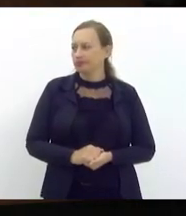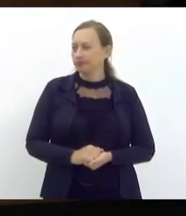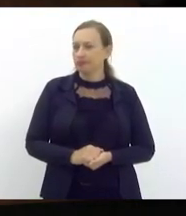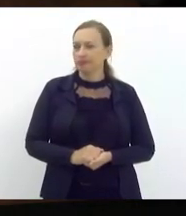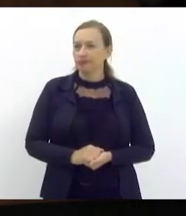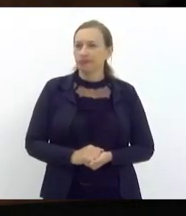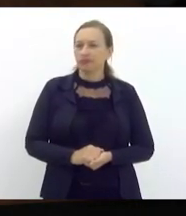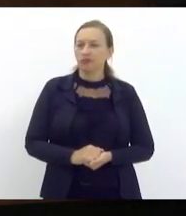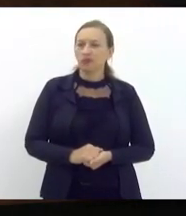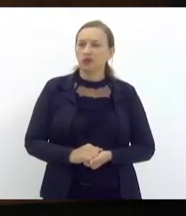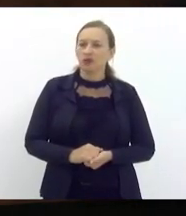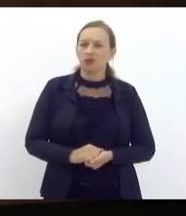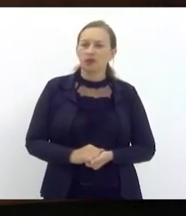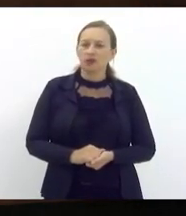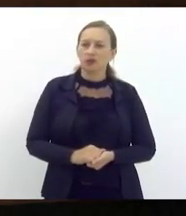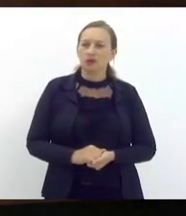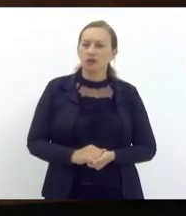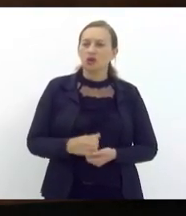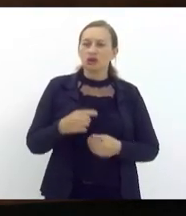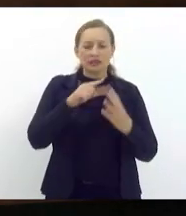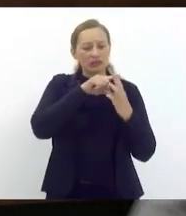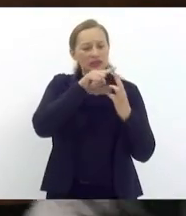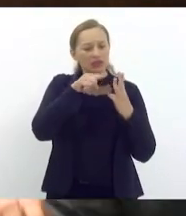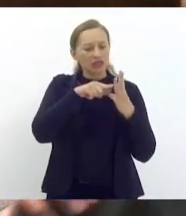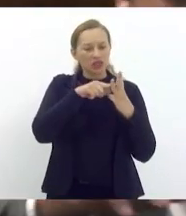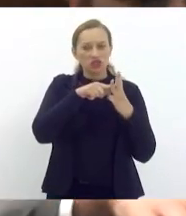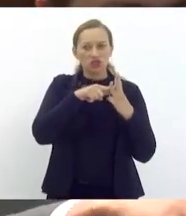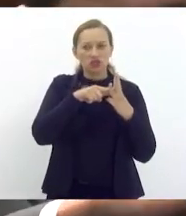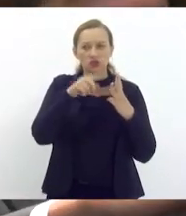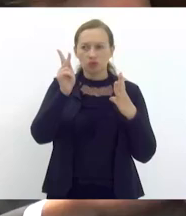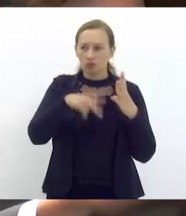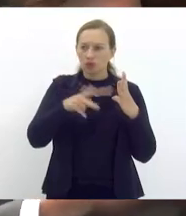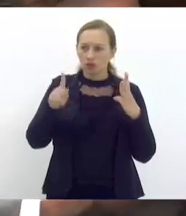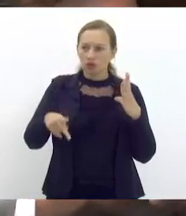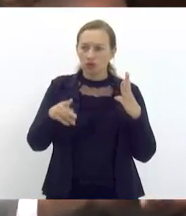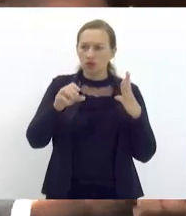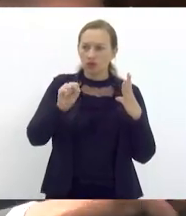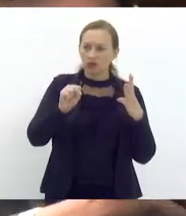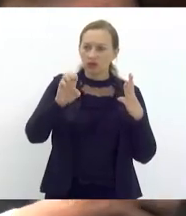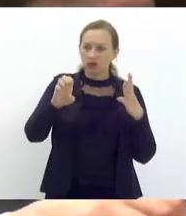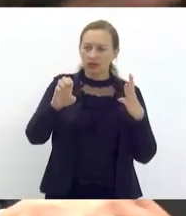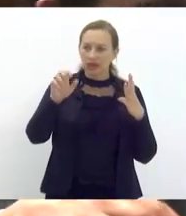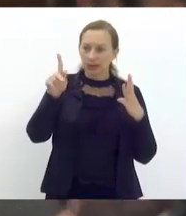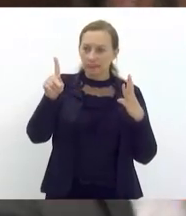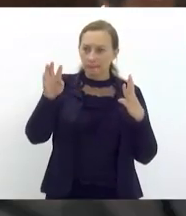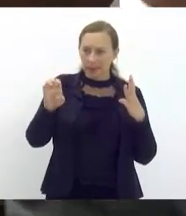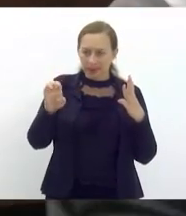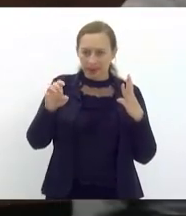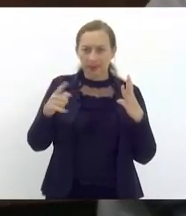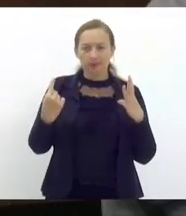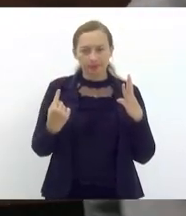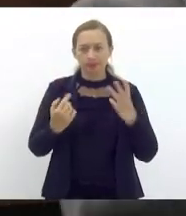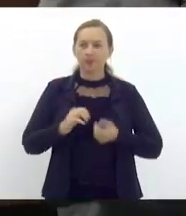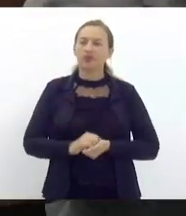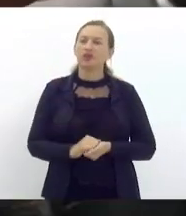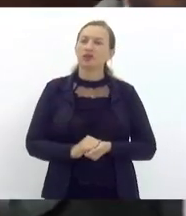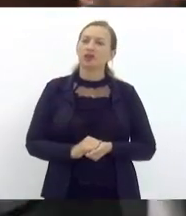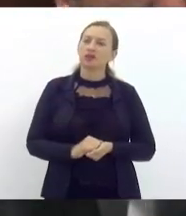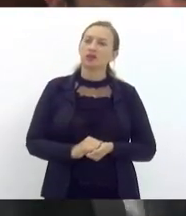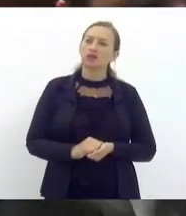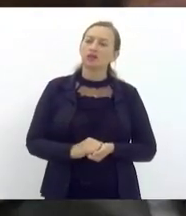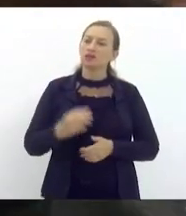Thompson três professoras do CEP é que vieram nos trazer